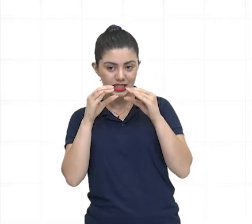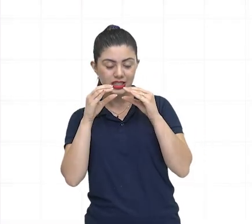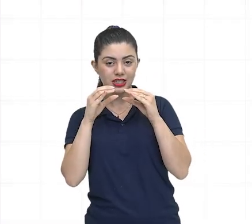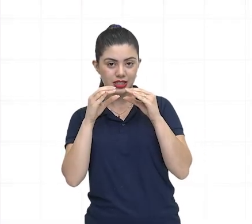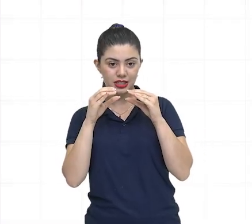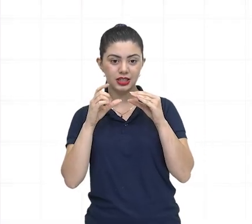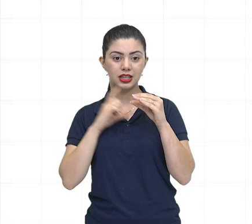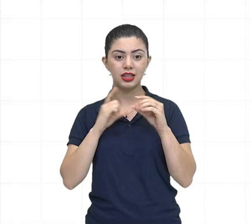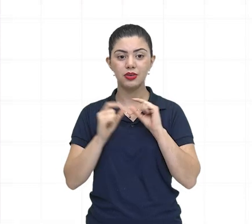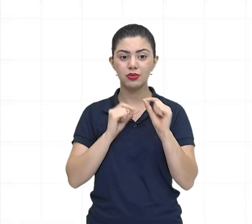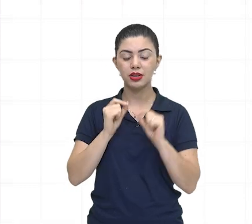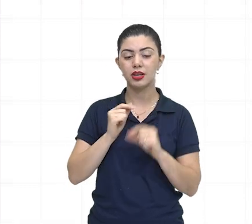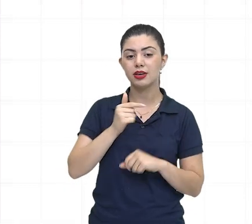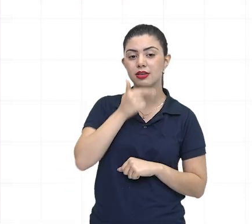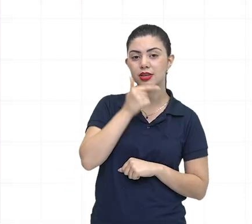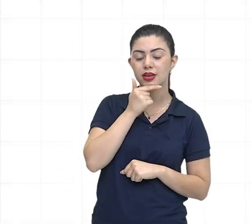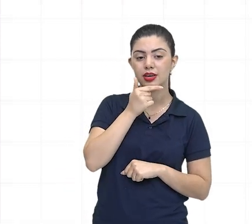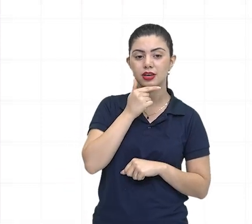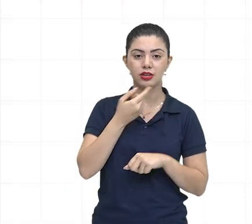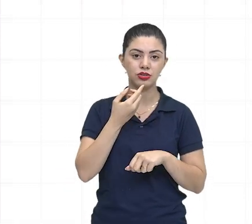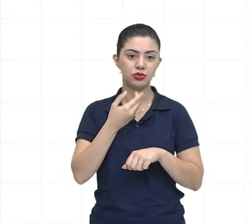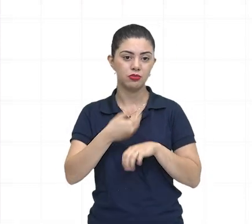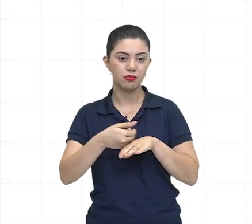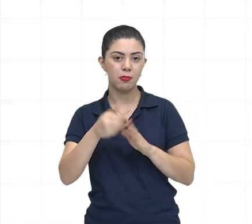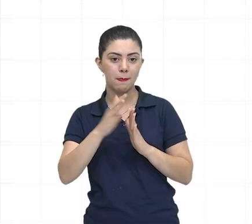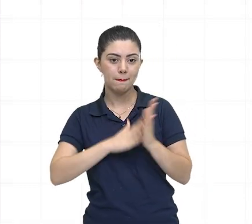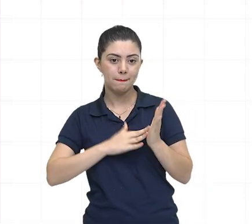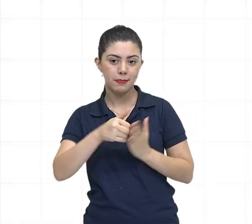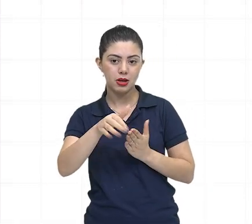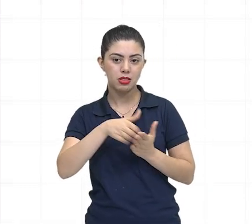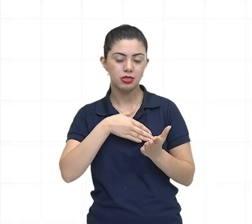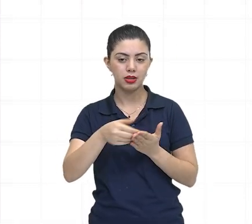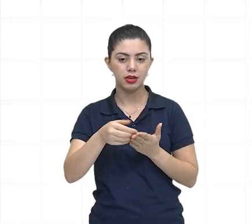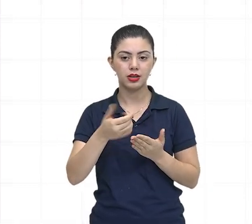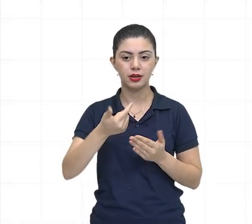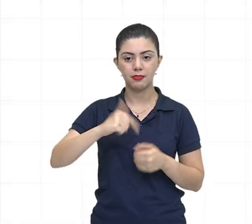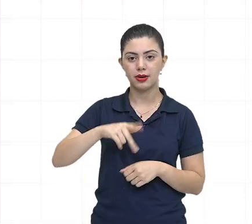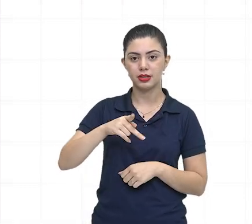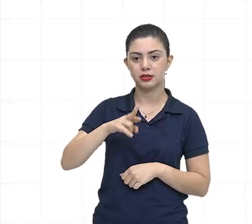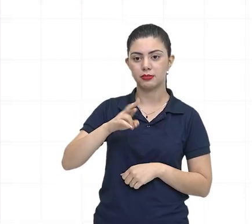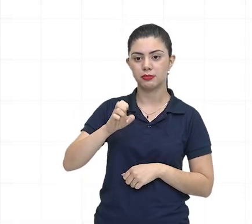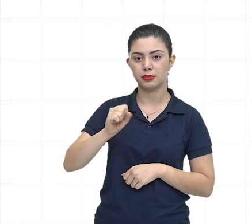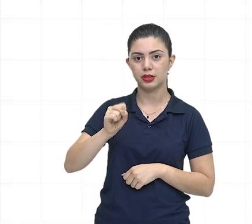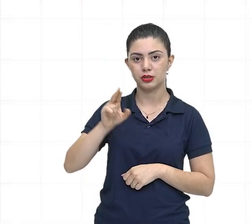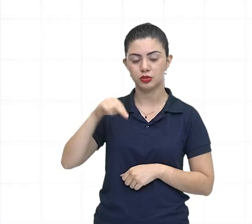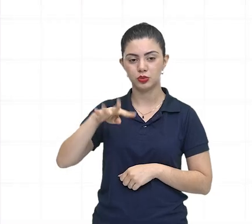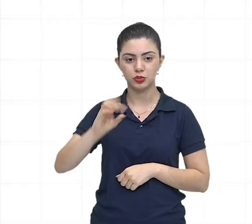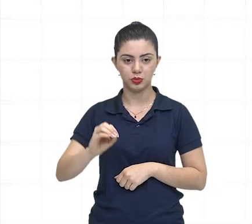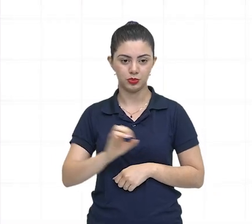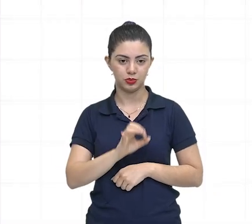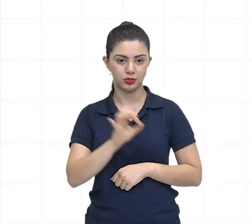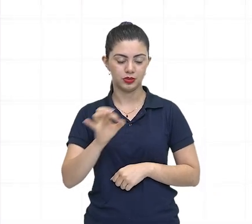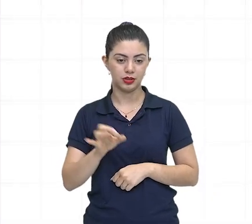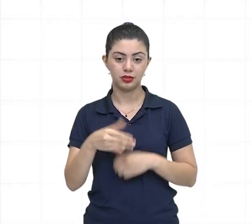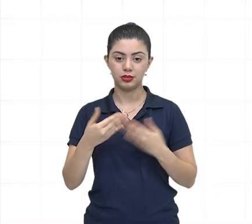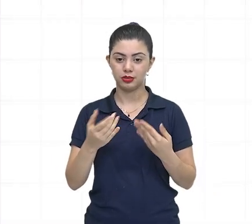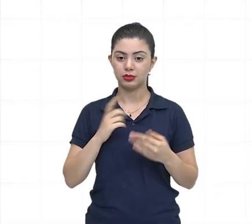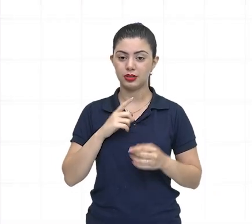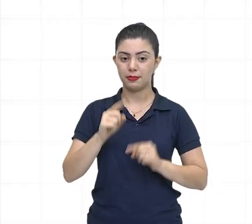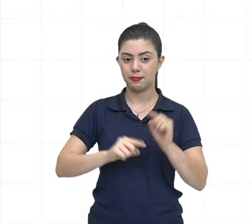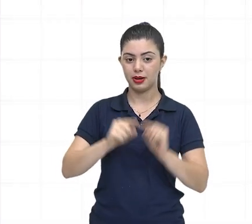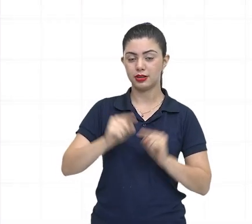manteiga. Então, tá aqui os ingredientes. Um pão francês, 2 fatias de pão de forma, queijo fatiado, presunto